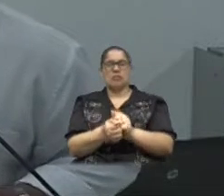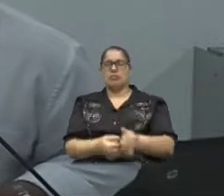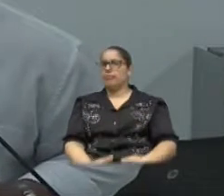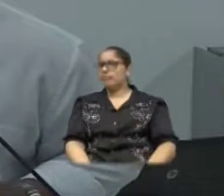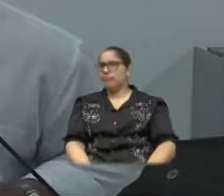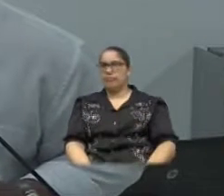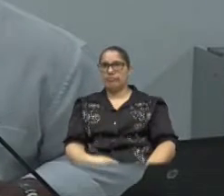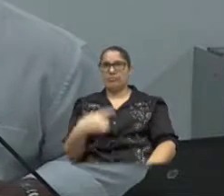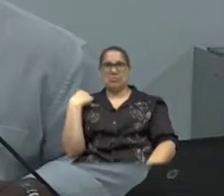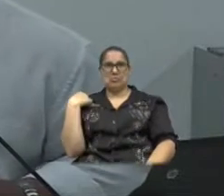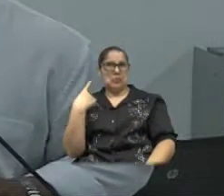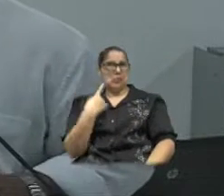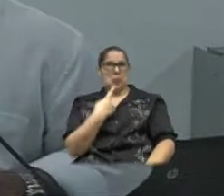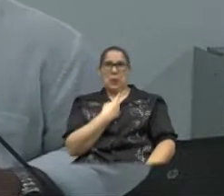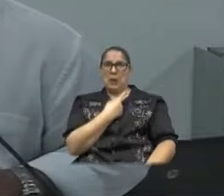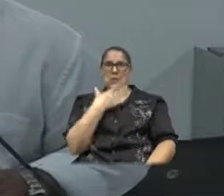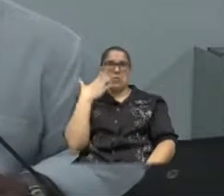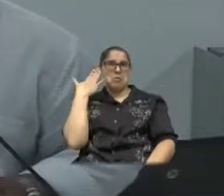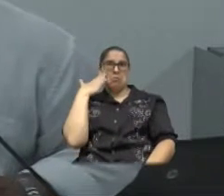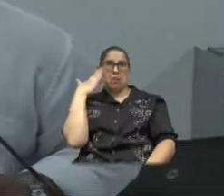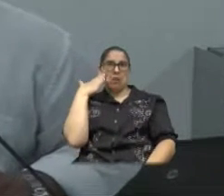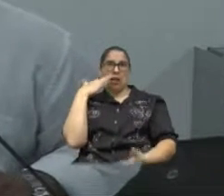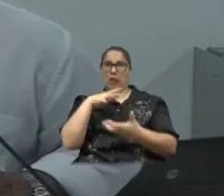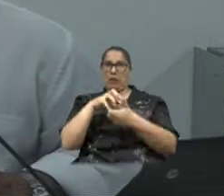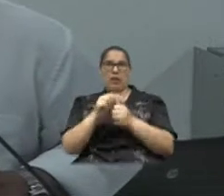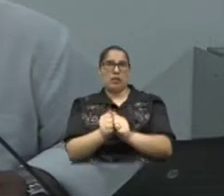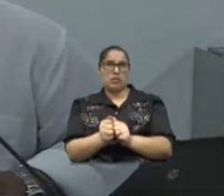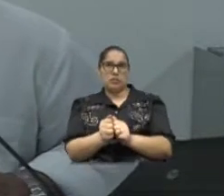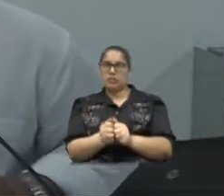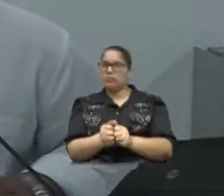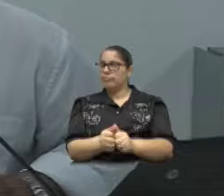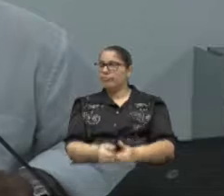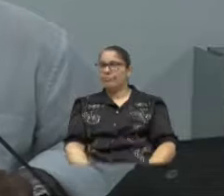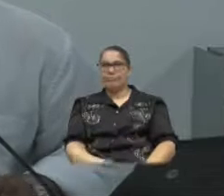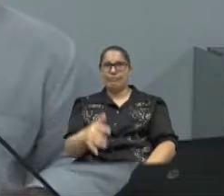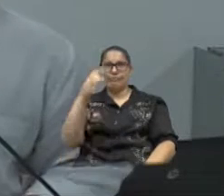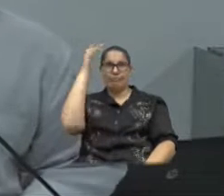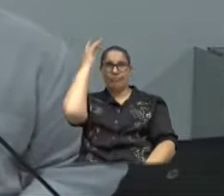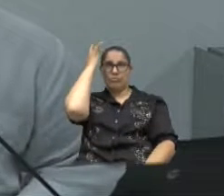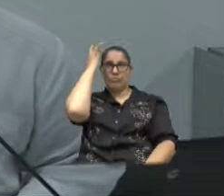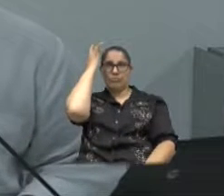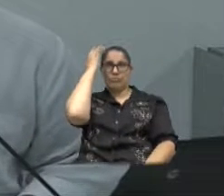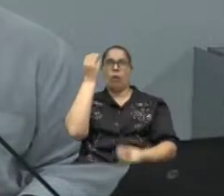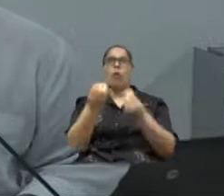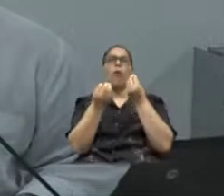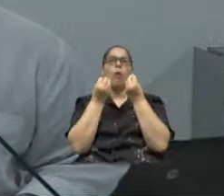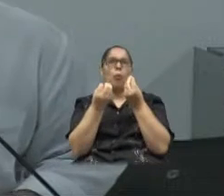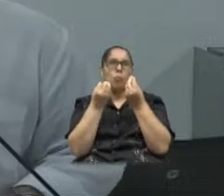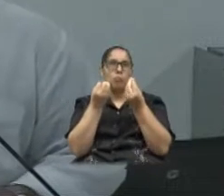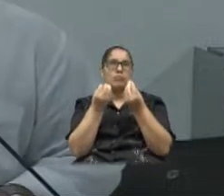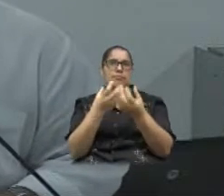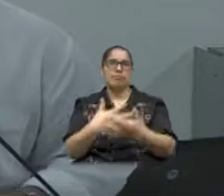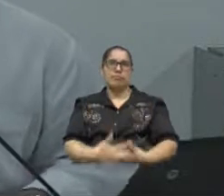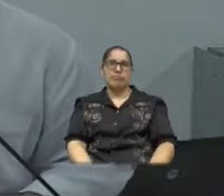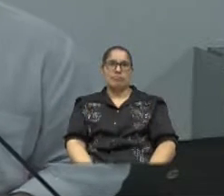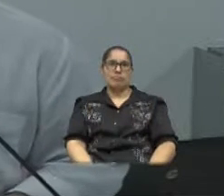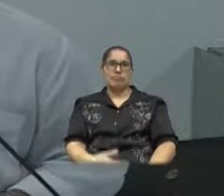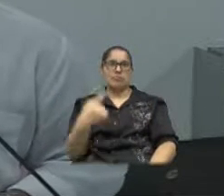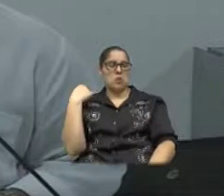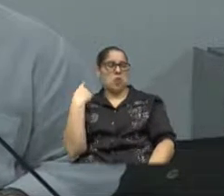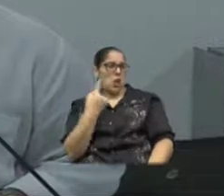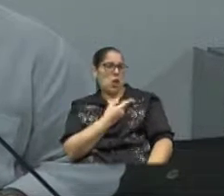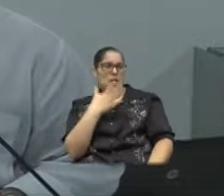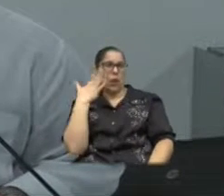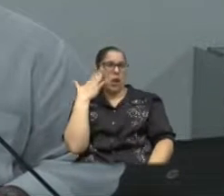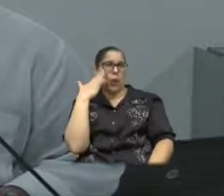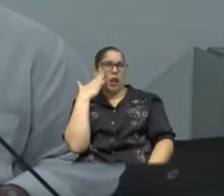de retrógrados, segundo a revista Veja. Um bando de retrógrados nós somos. Que não conseguimos enxergar a